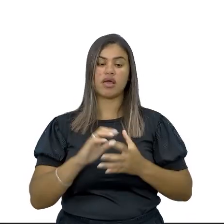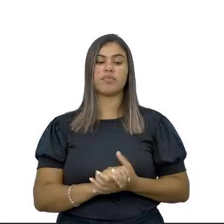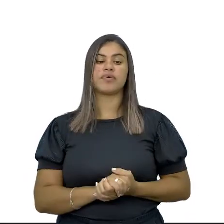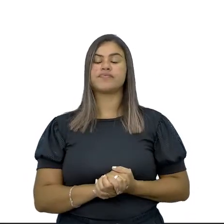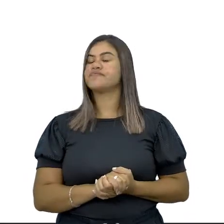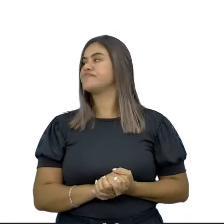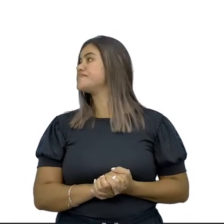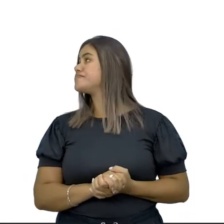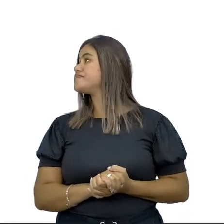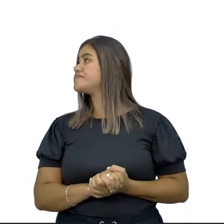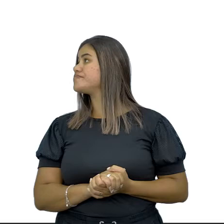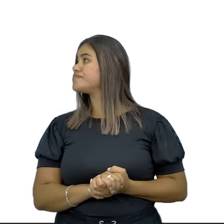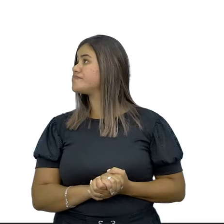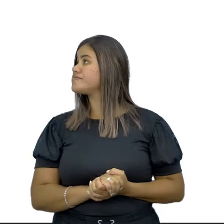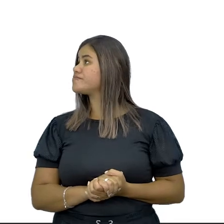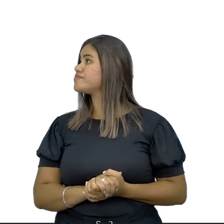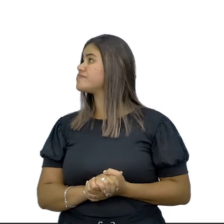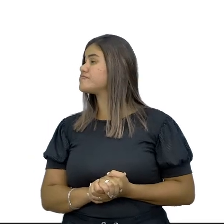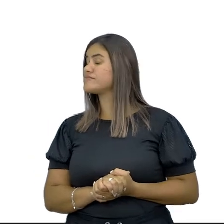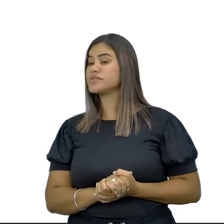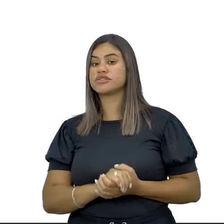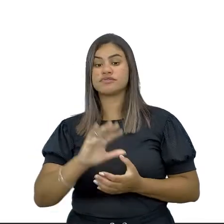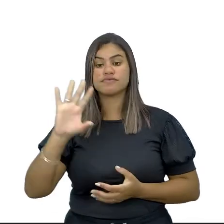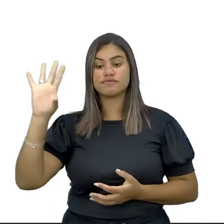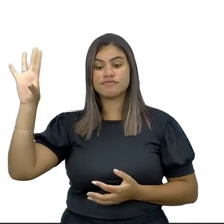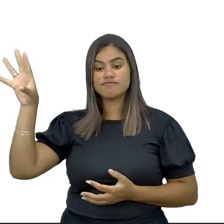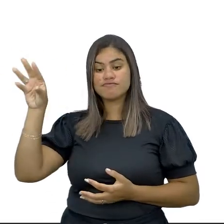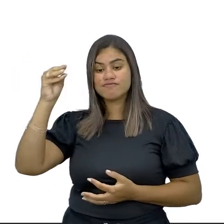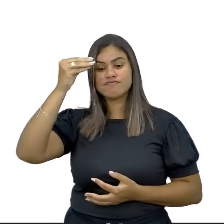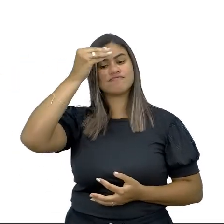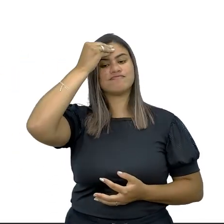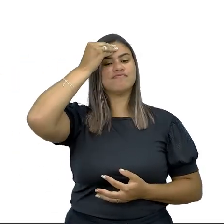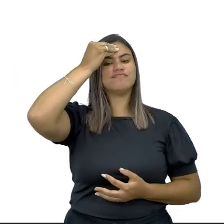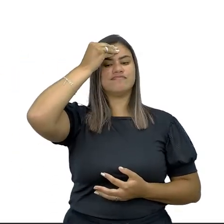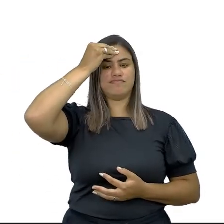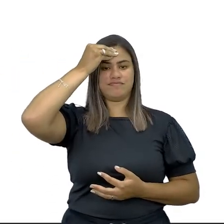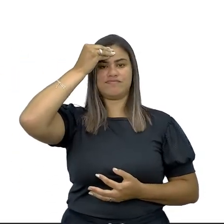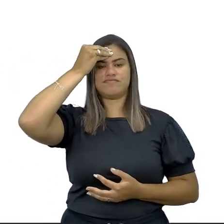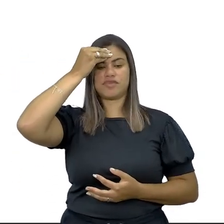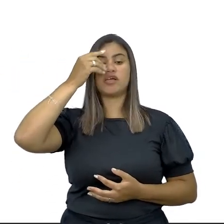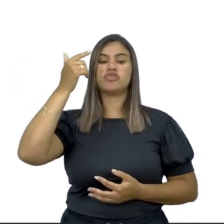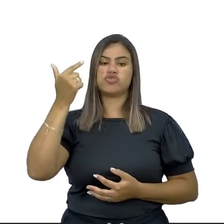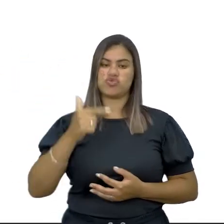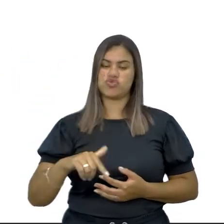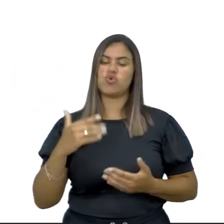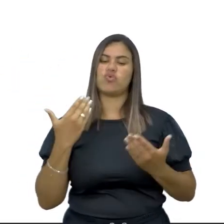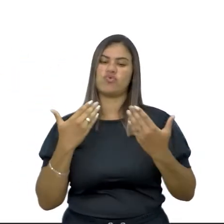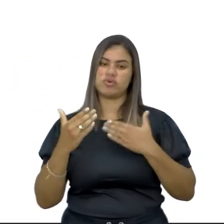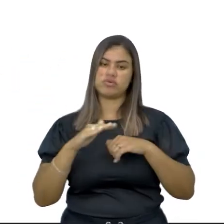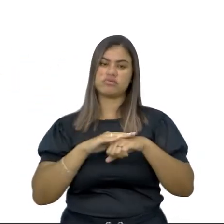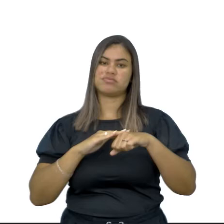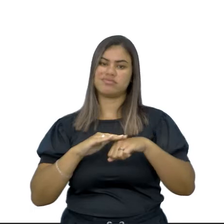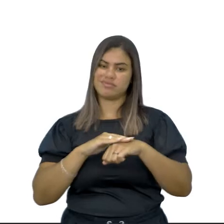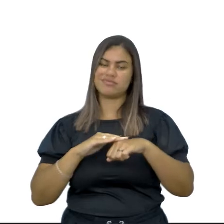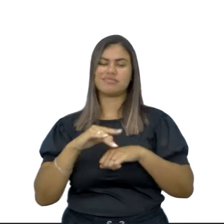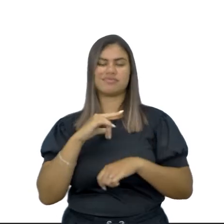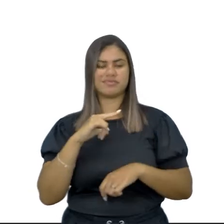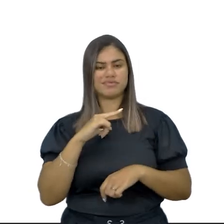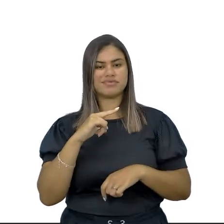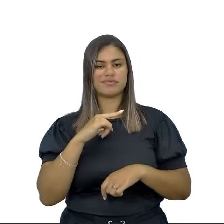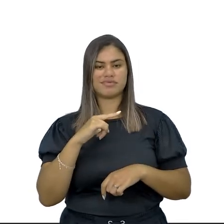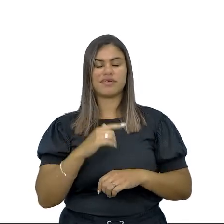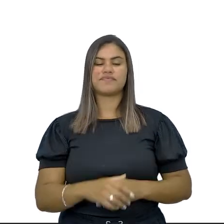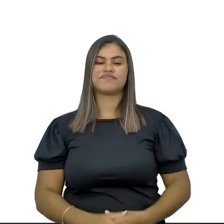Então, lembrem-se bem delas, pois nós voltaremos a mencioná-las quando conversarmos sobre as aprendizagens